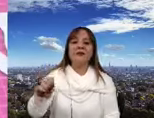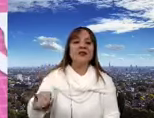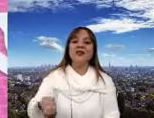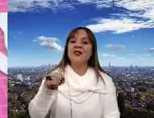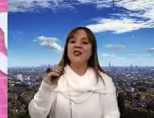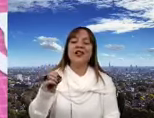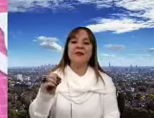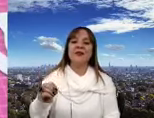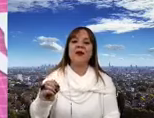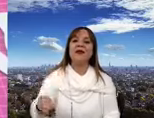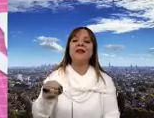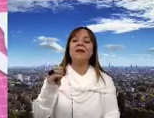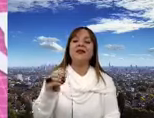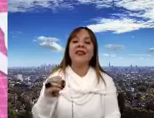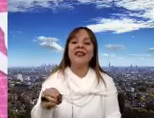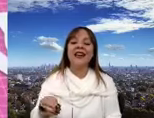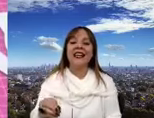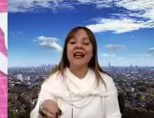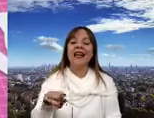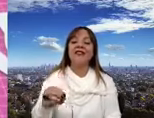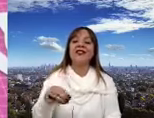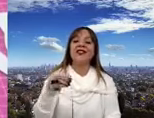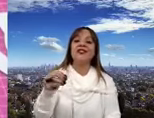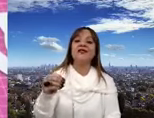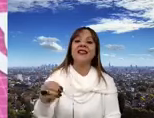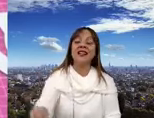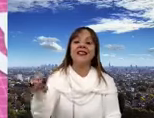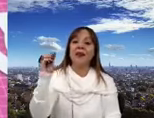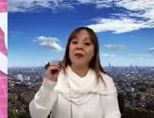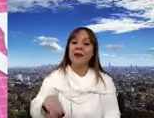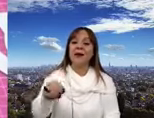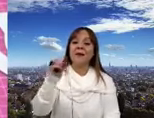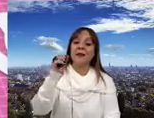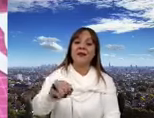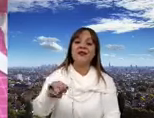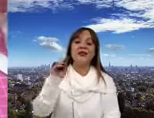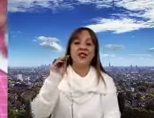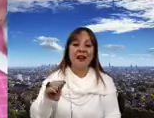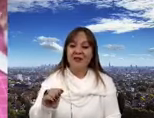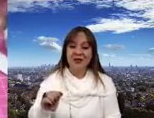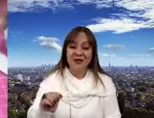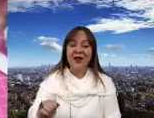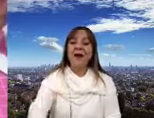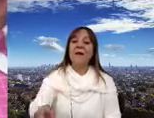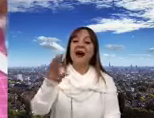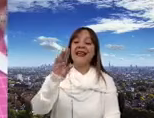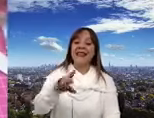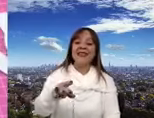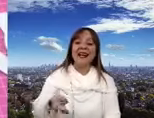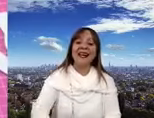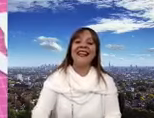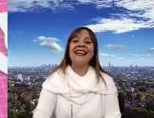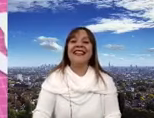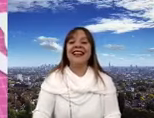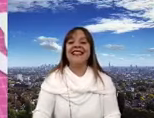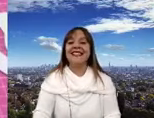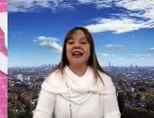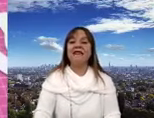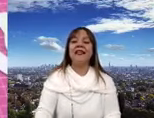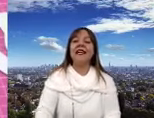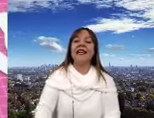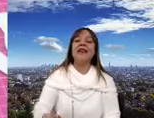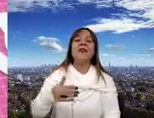curtirem, pessoal, que tá muito lindo e a live tá cheia de novidades. Daqui a pouco tem a participação do Jefferson, marido da Stephanie,